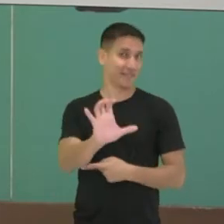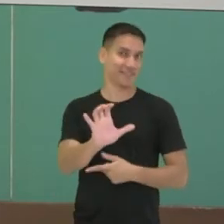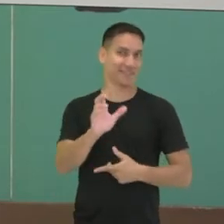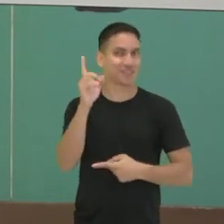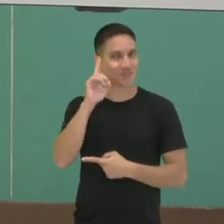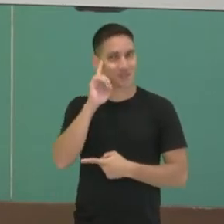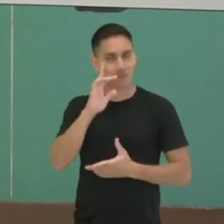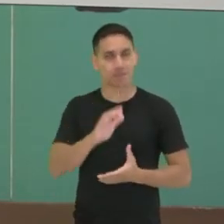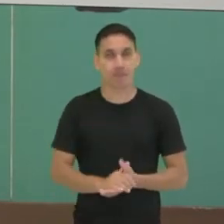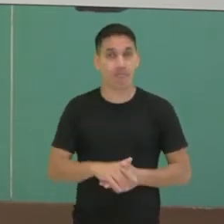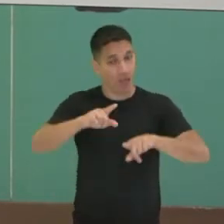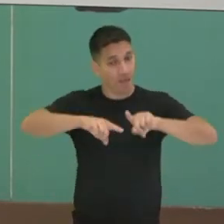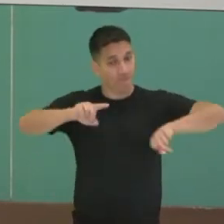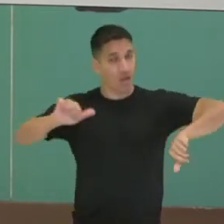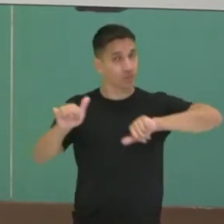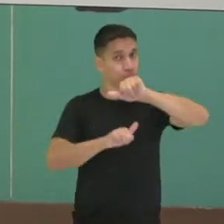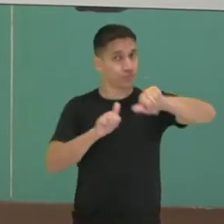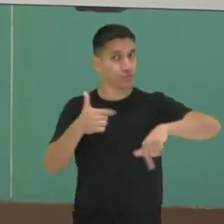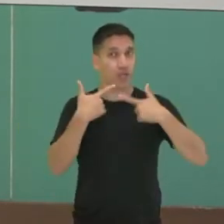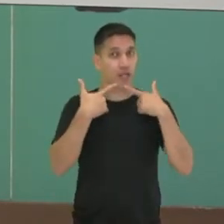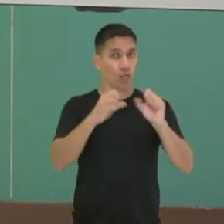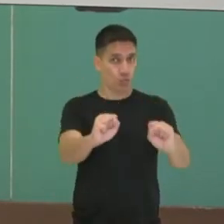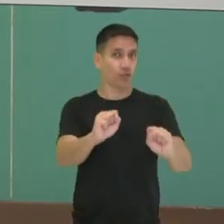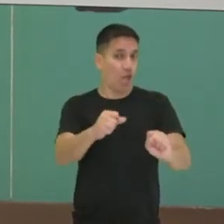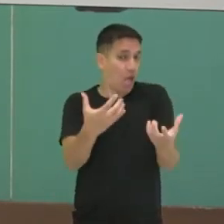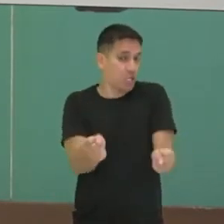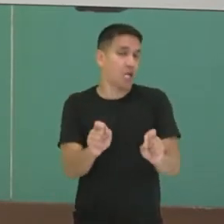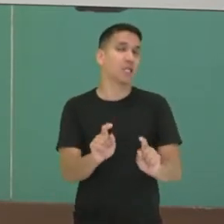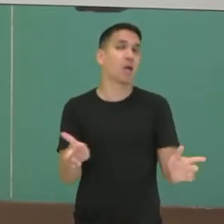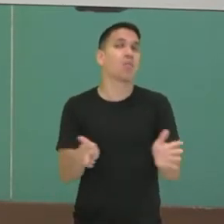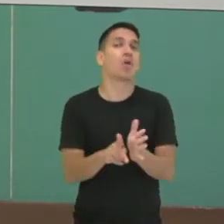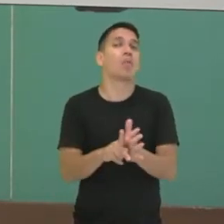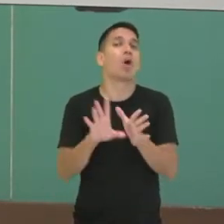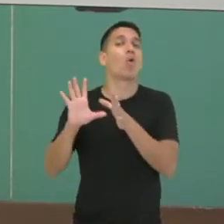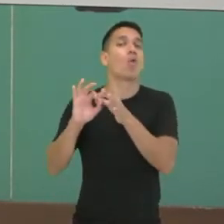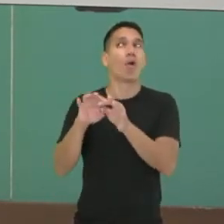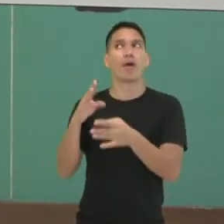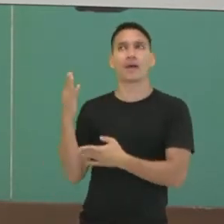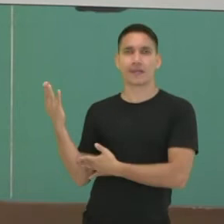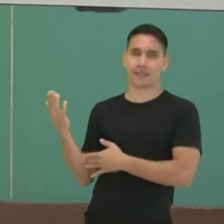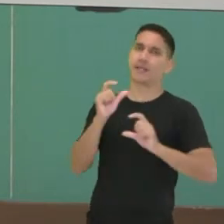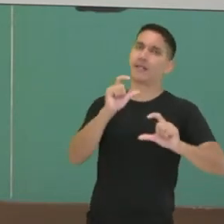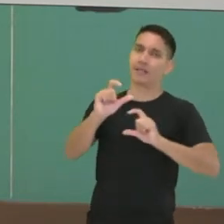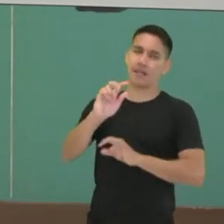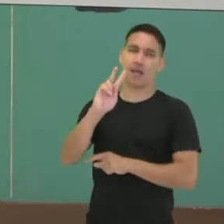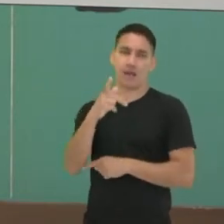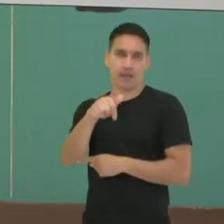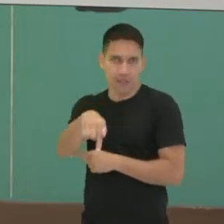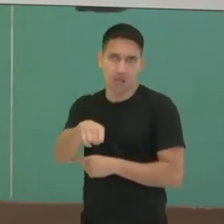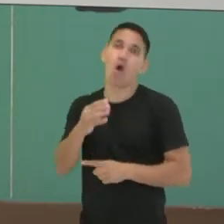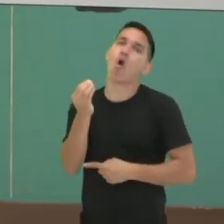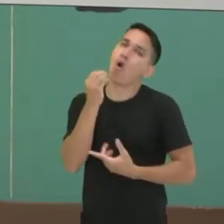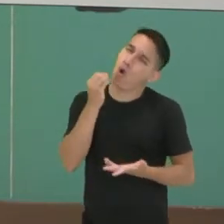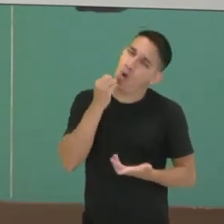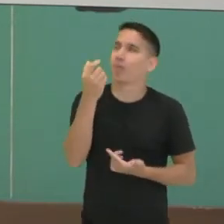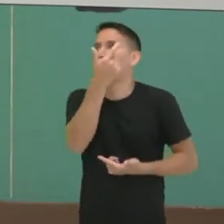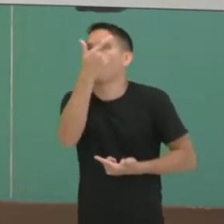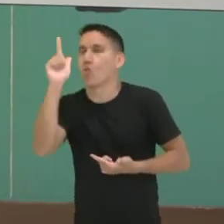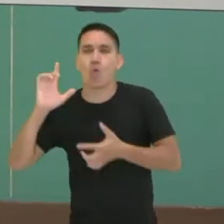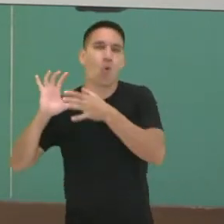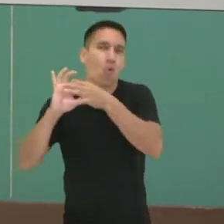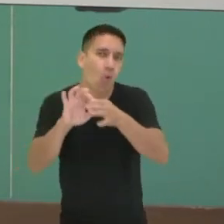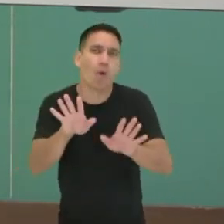né? Então essa é uma variante linguística aceitável, né, dentro desse contexto. Obviamente que se ela estivesse num outro contexto, de repente